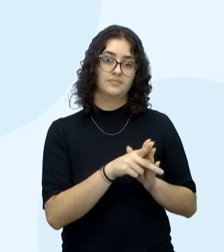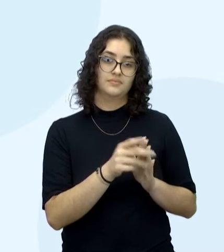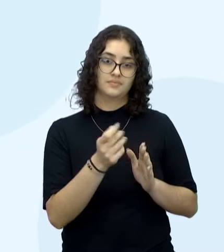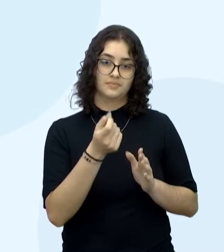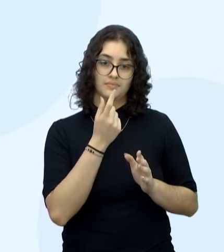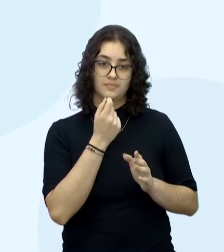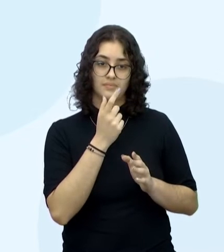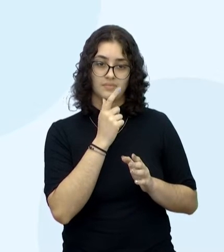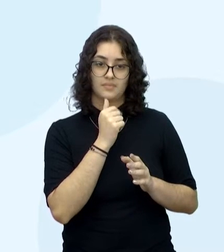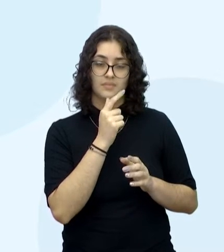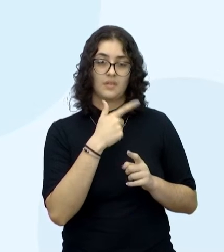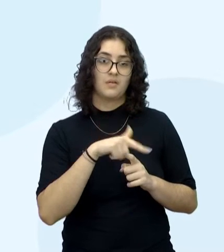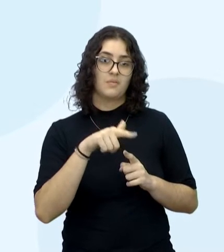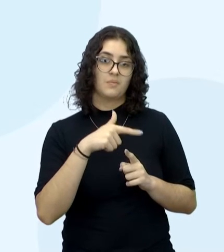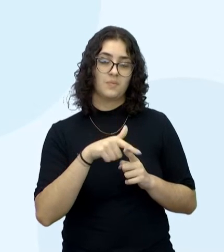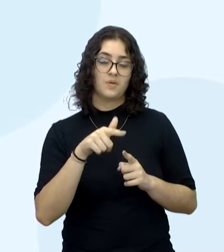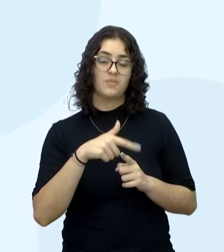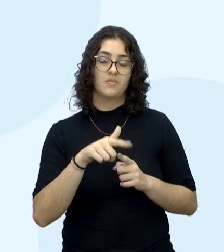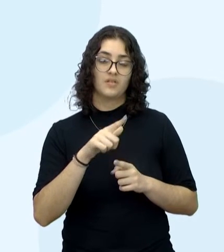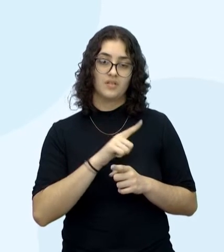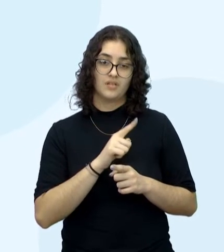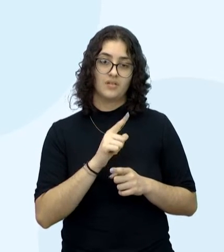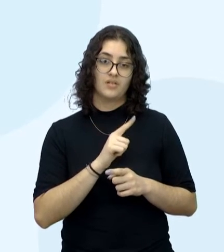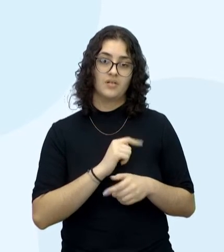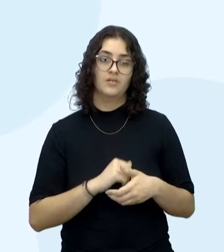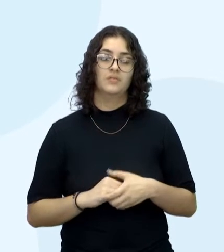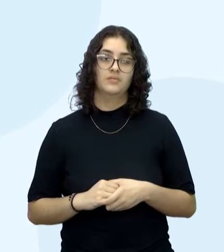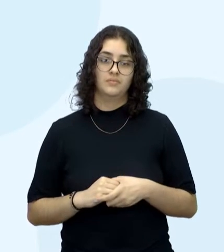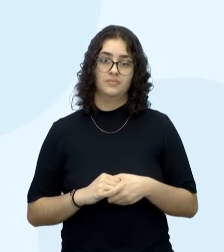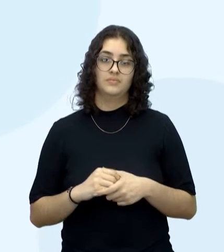corpos d'água gera um problema socioambiental de âmbito